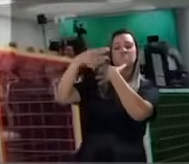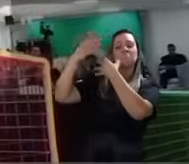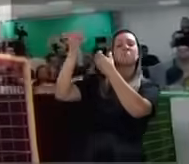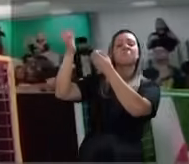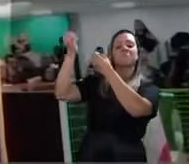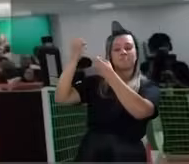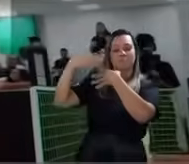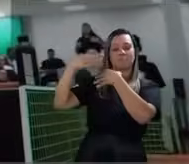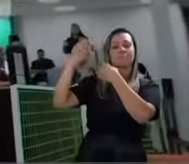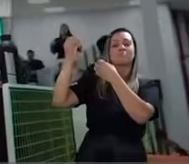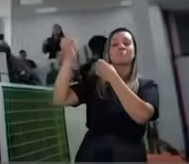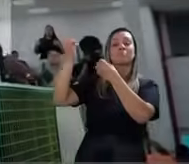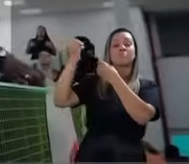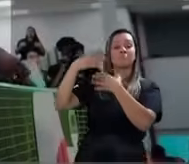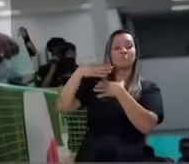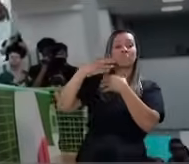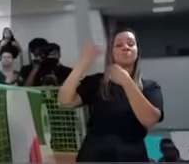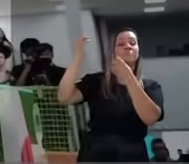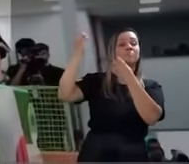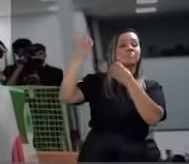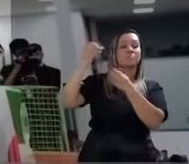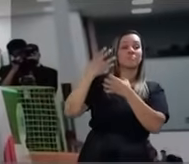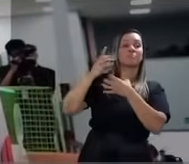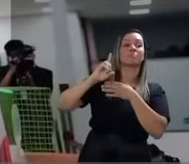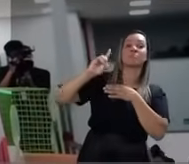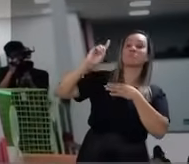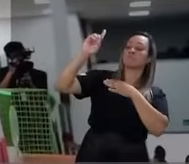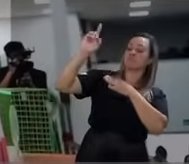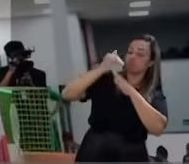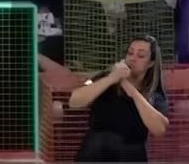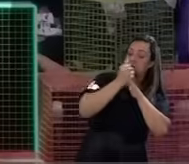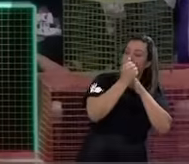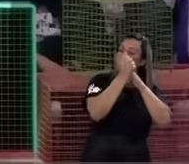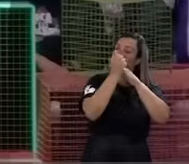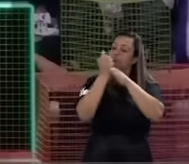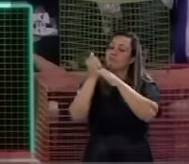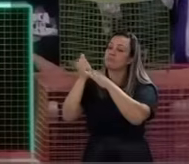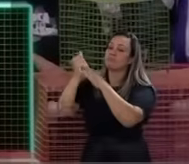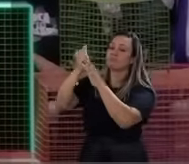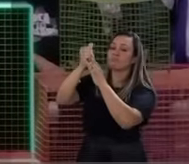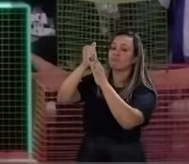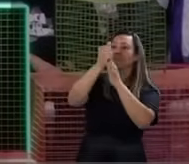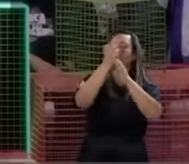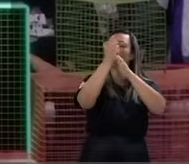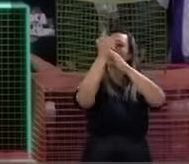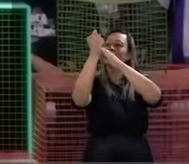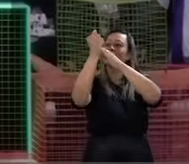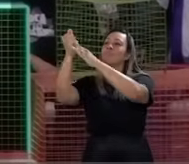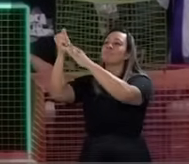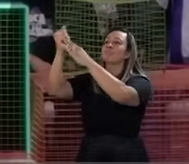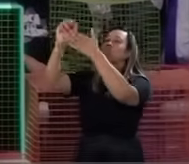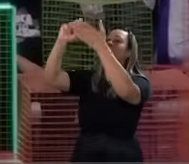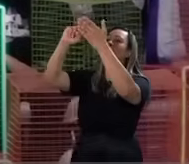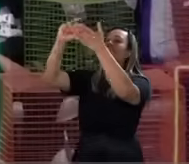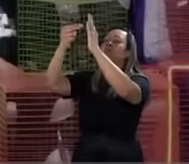iluminar. Ai, ai, ai, quero ser guiado por tão clara